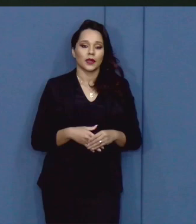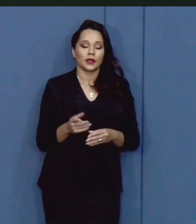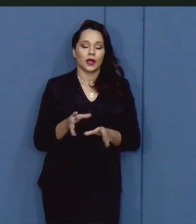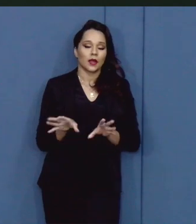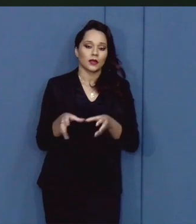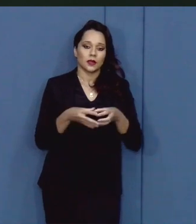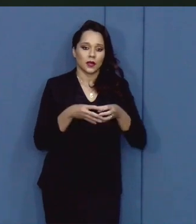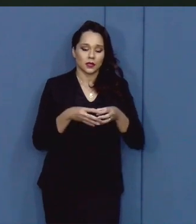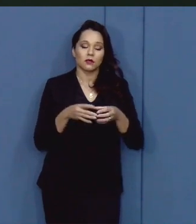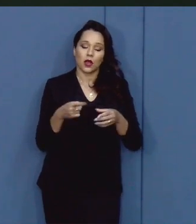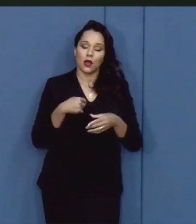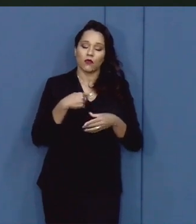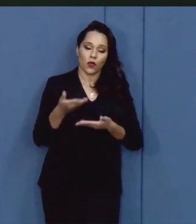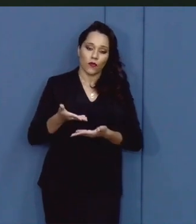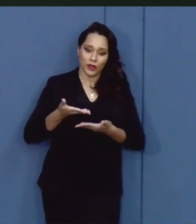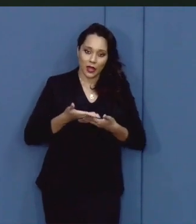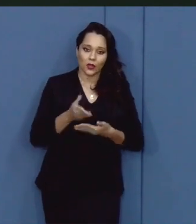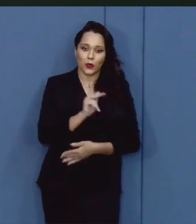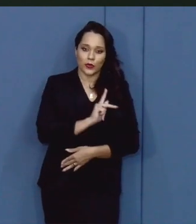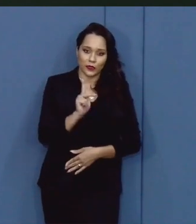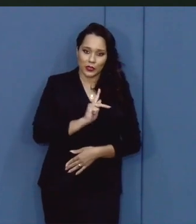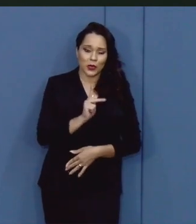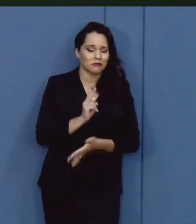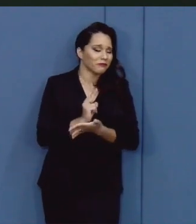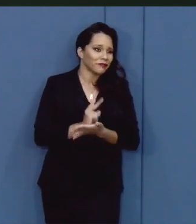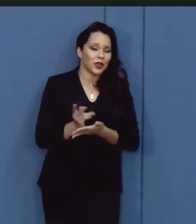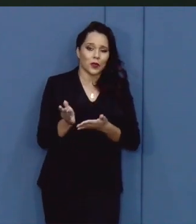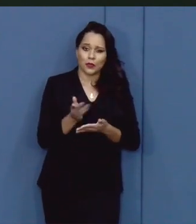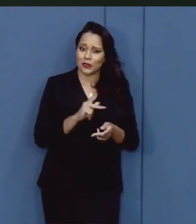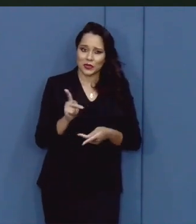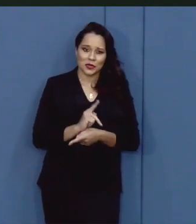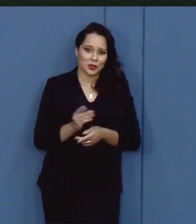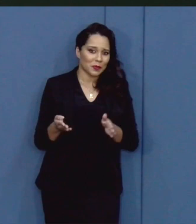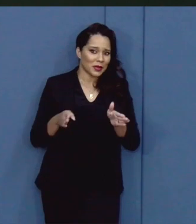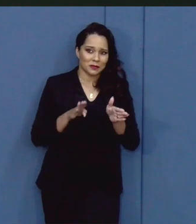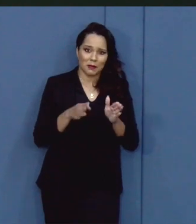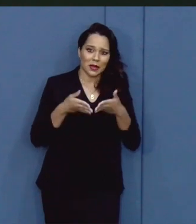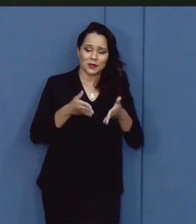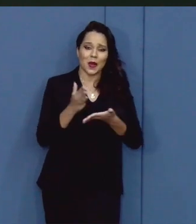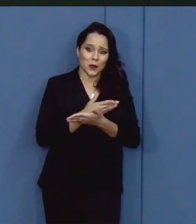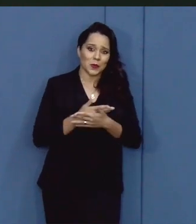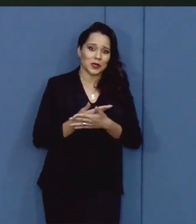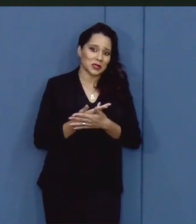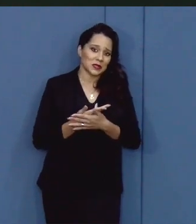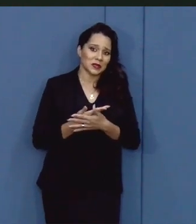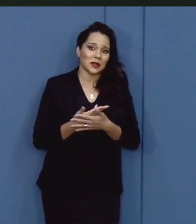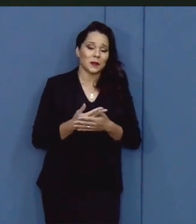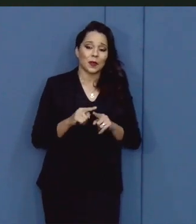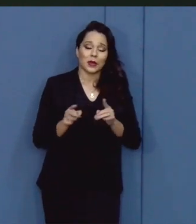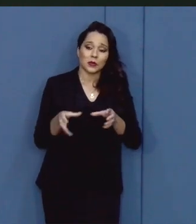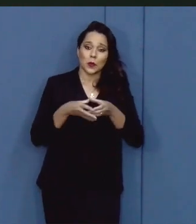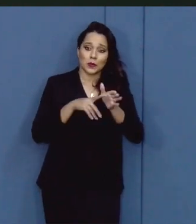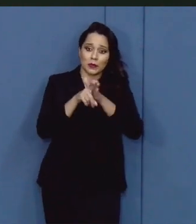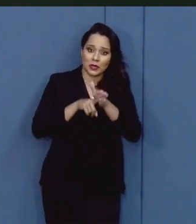da delegação. Eu fui convidada, né, como professora, que sempre fui, para fazer parte algumas vezes, mas nos